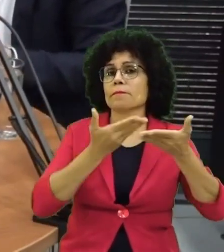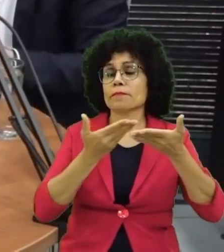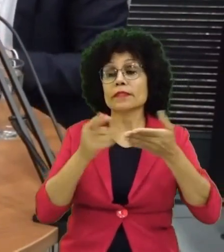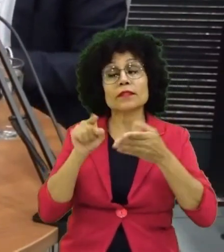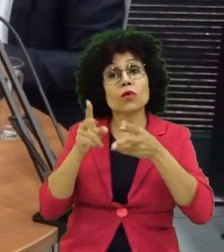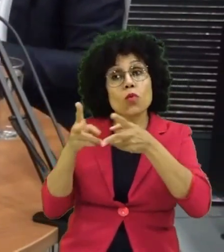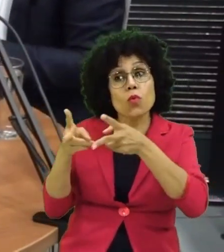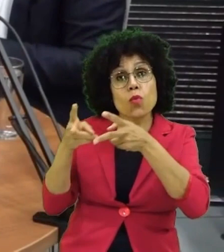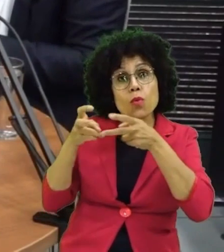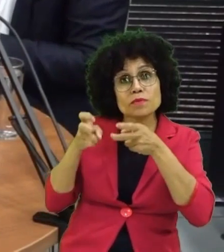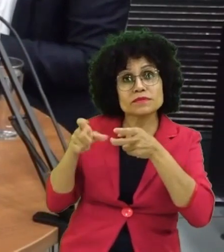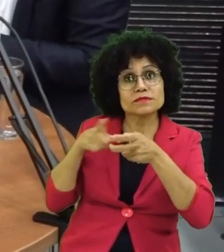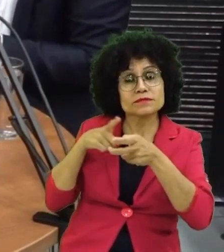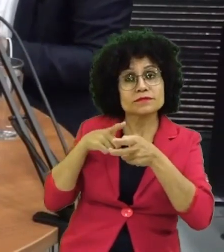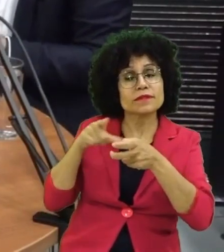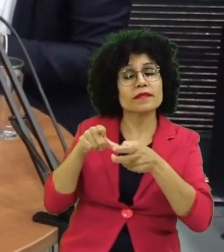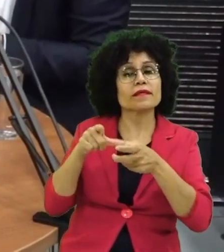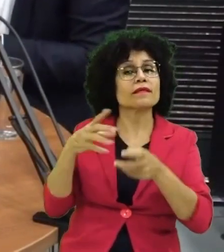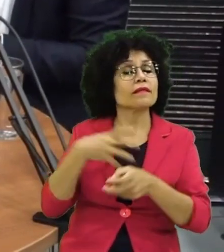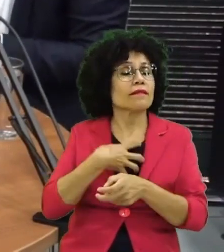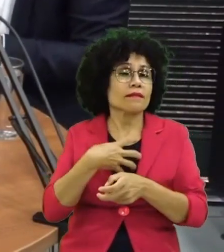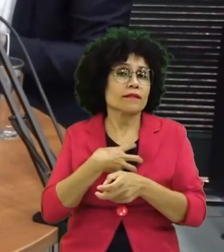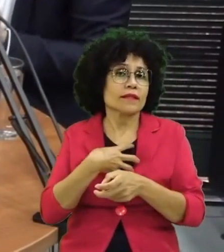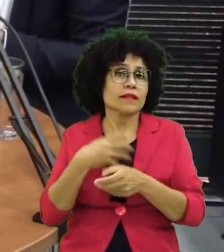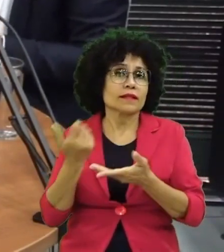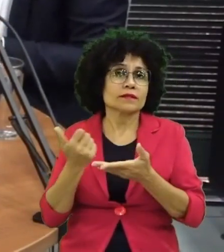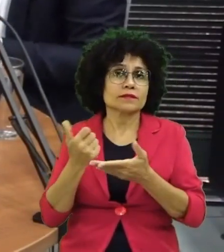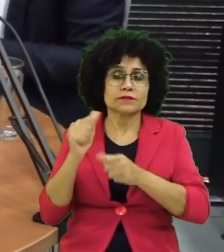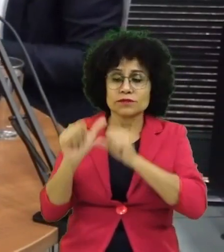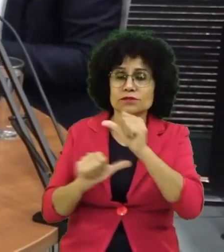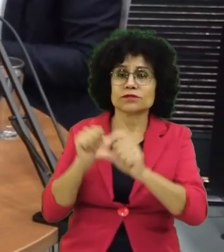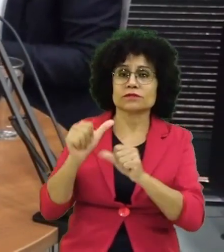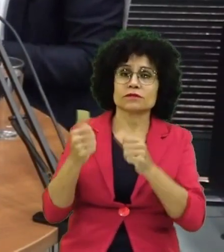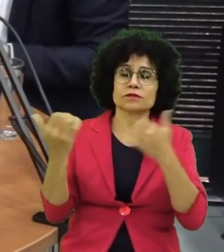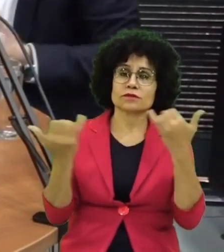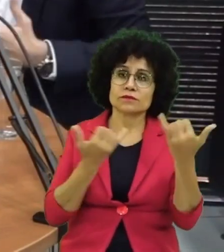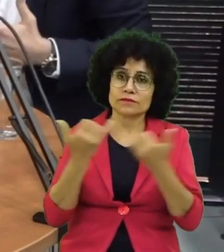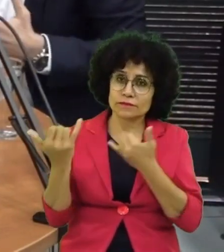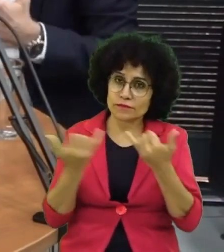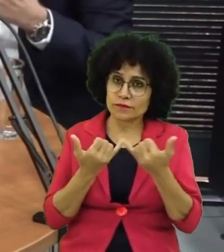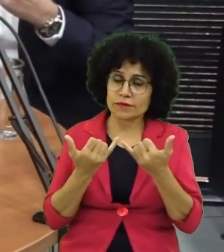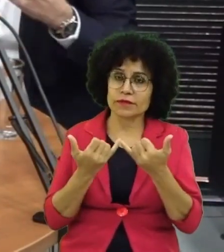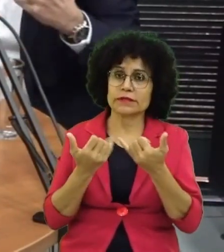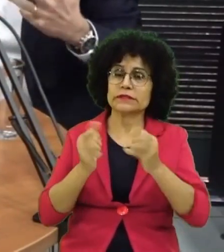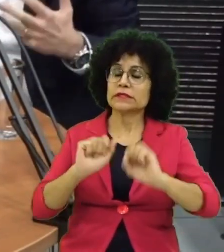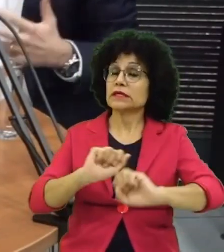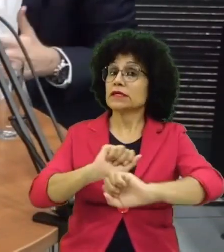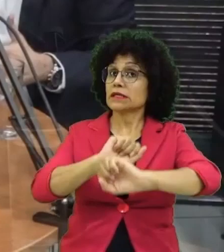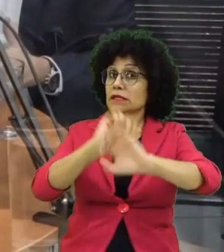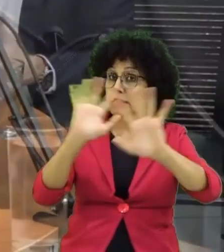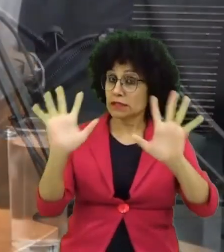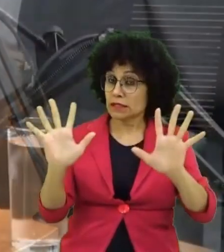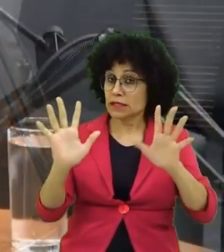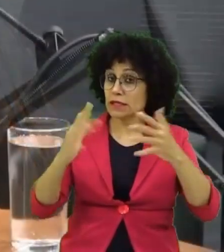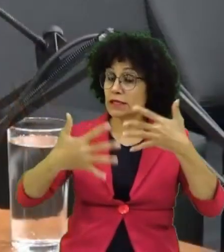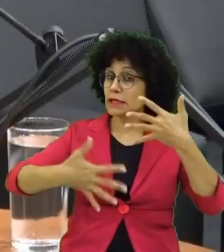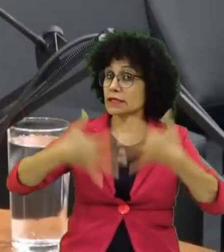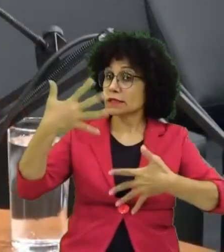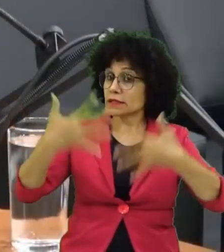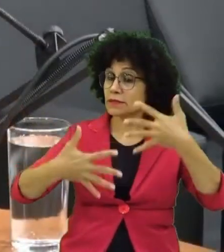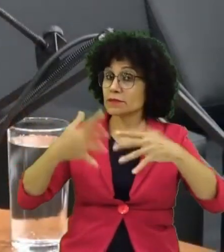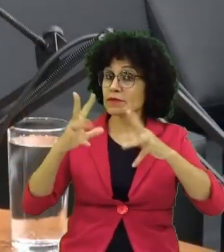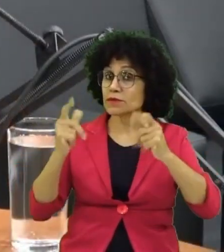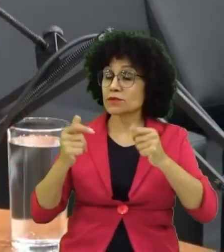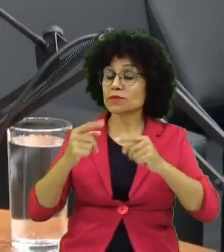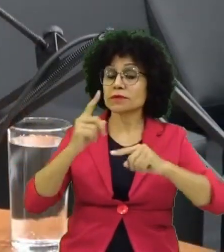tem esse sentido de atualizar informações do saneamento, dar transparência a essas informações e instrumentalizar